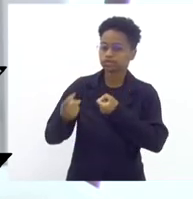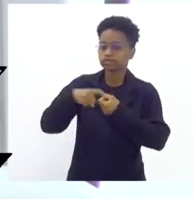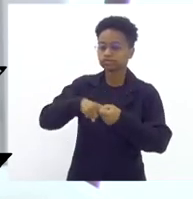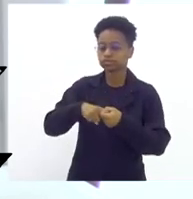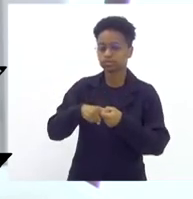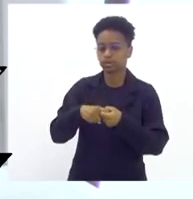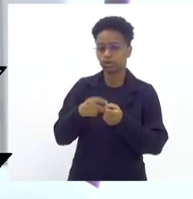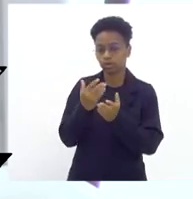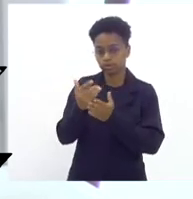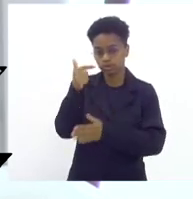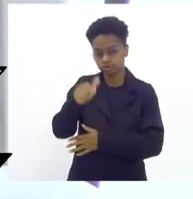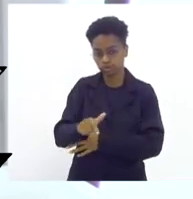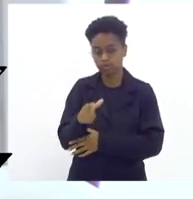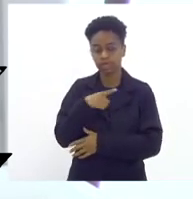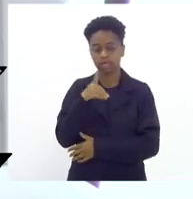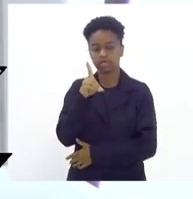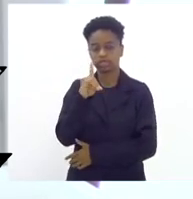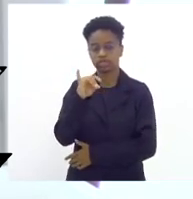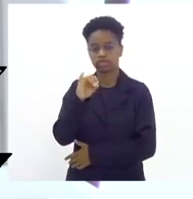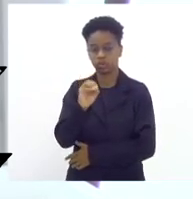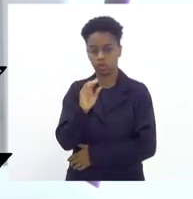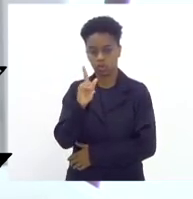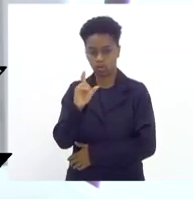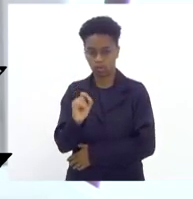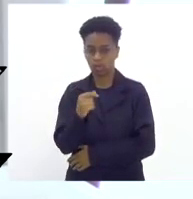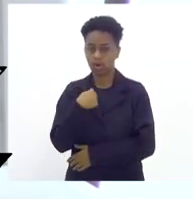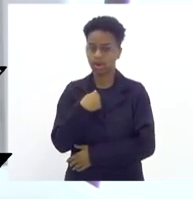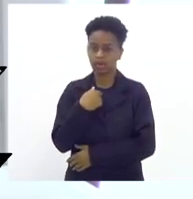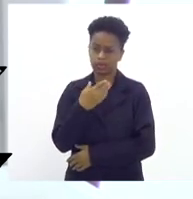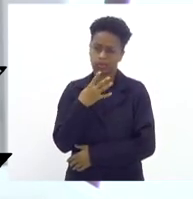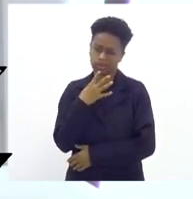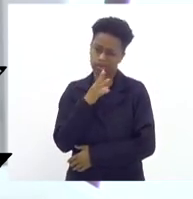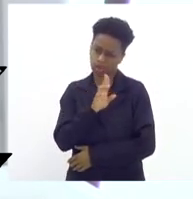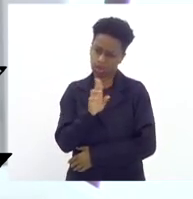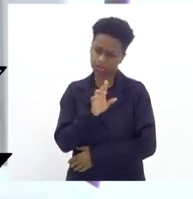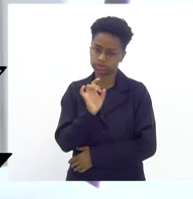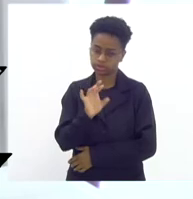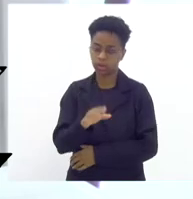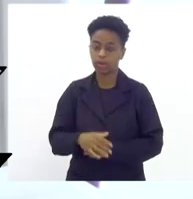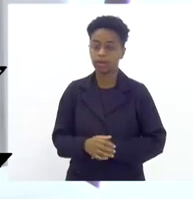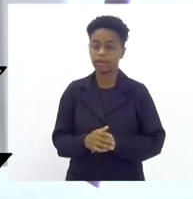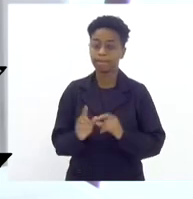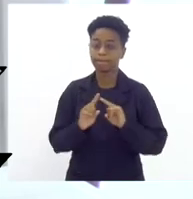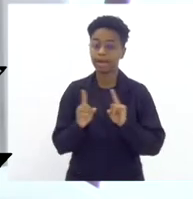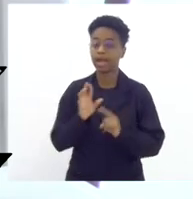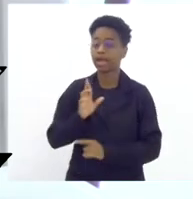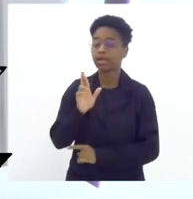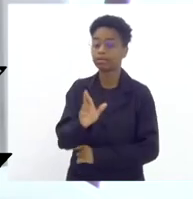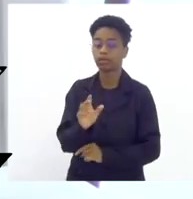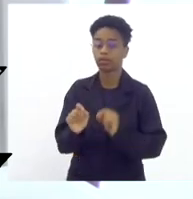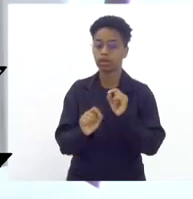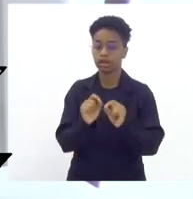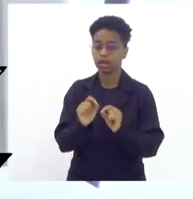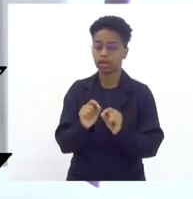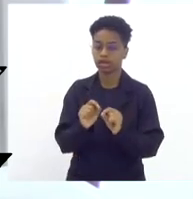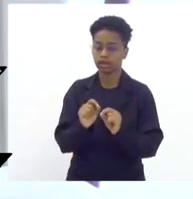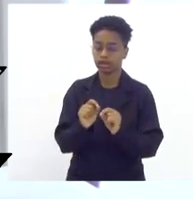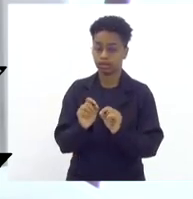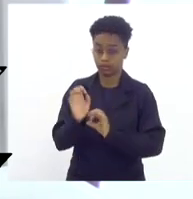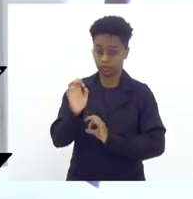tem ali o Diogo que eu sempre conheço de nome a Cláudia sempre fala mas representante da organização internacional